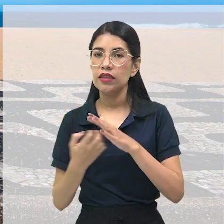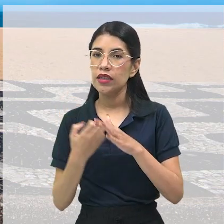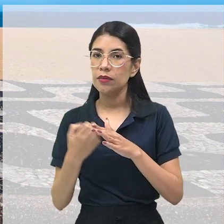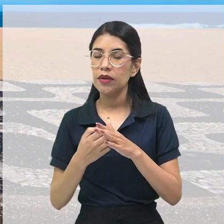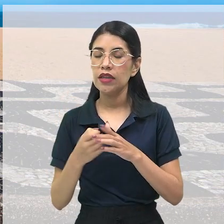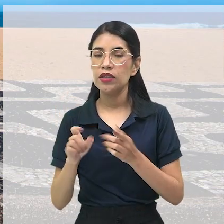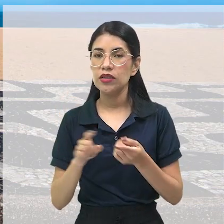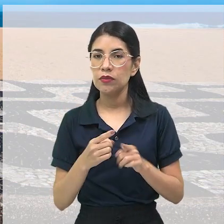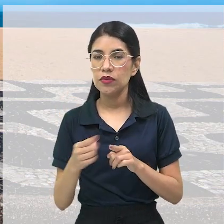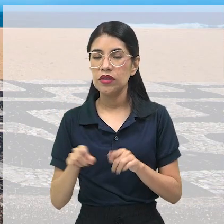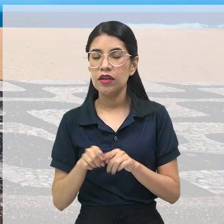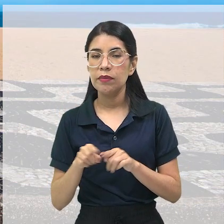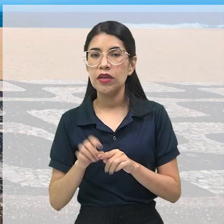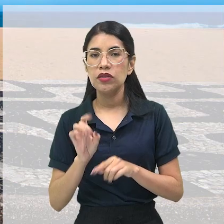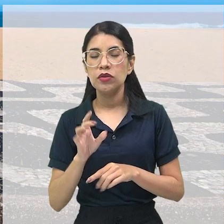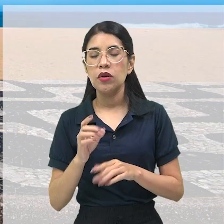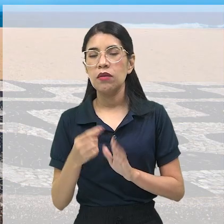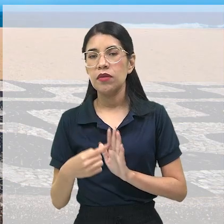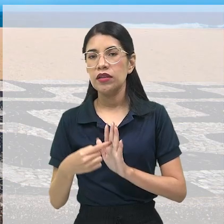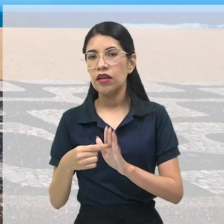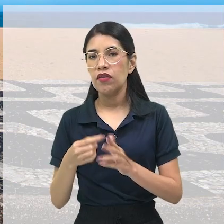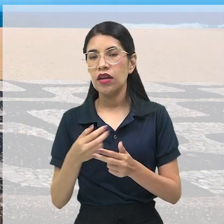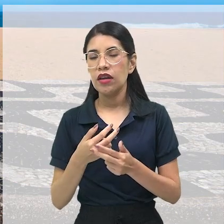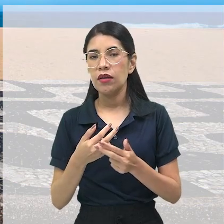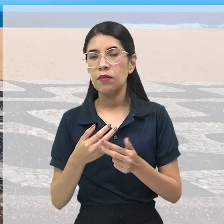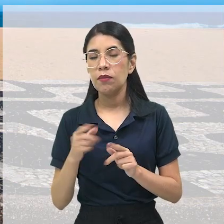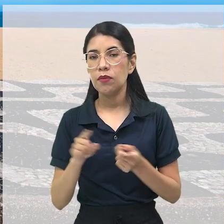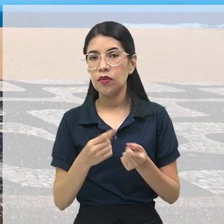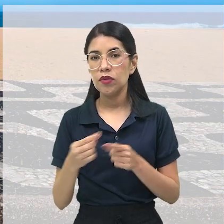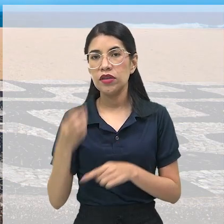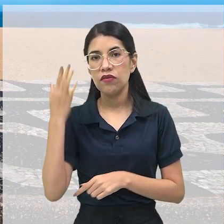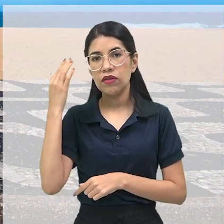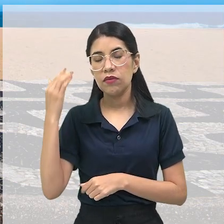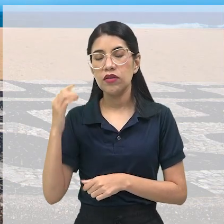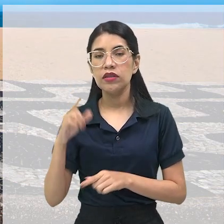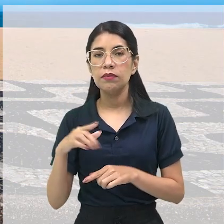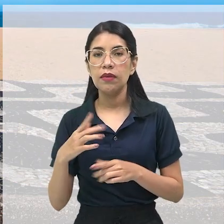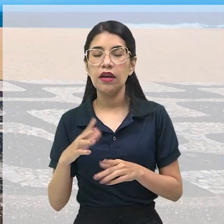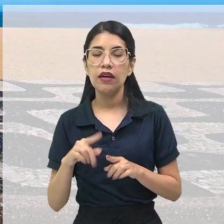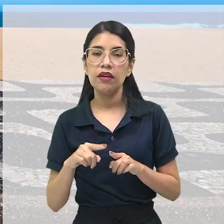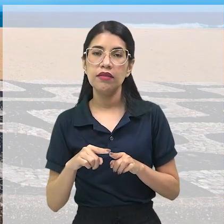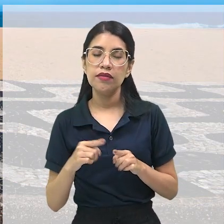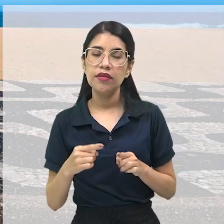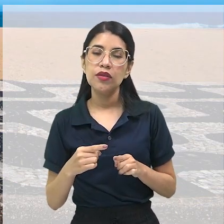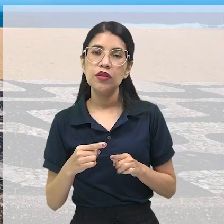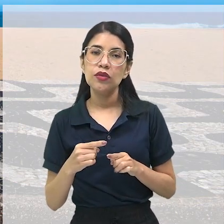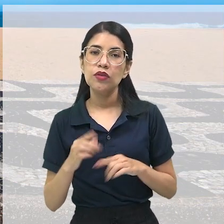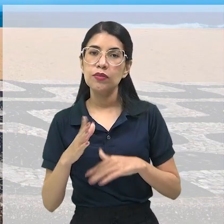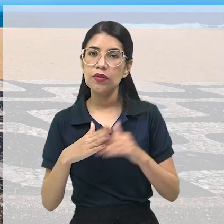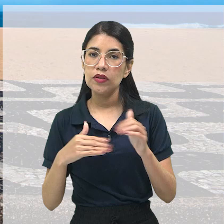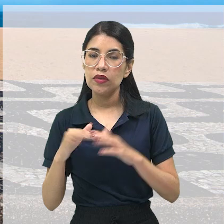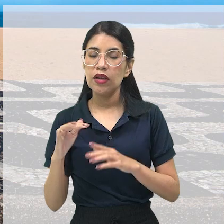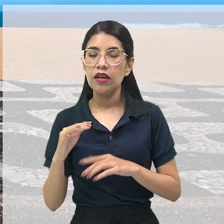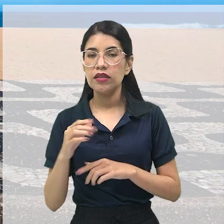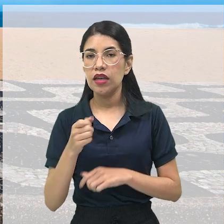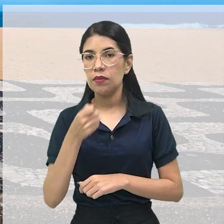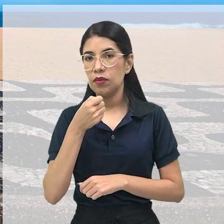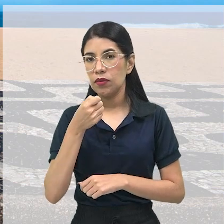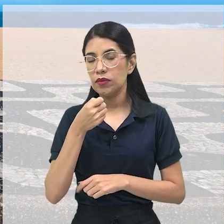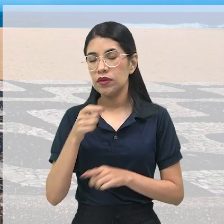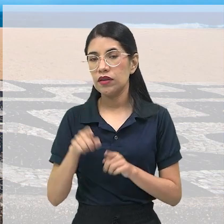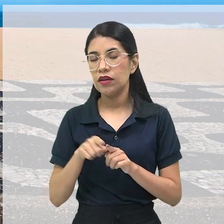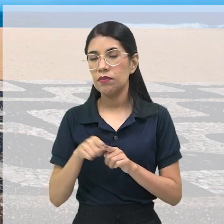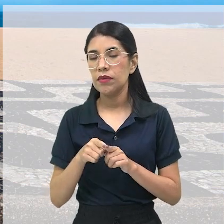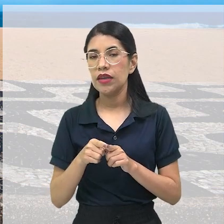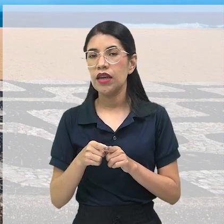que estava no hit. E aí os artistas eles decidiram se juntar e dizer, não é isso que a gente